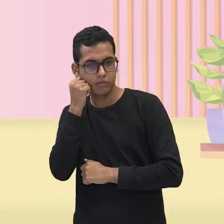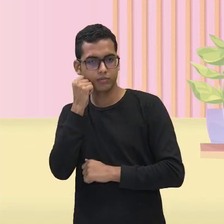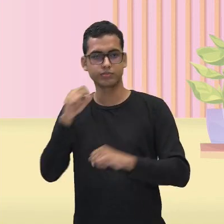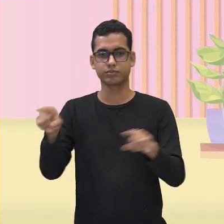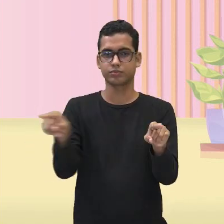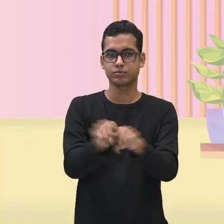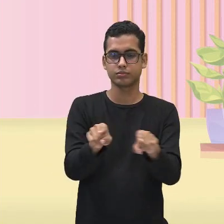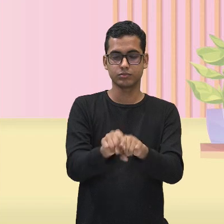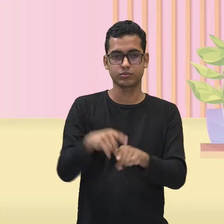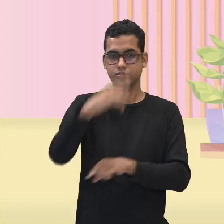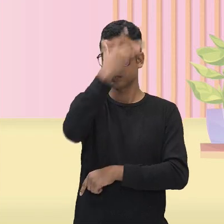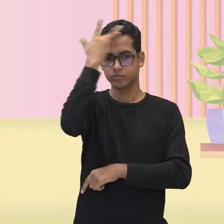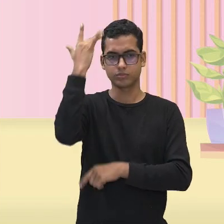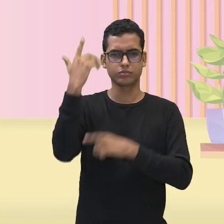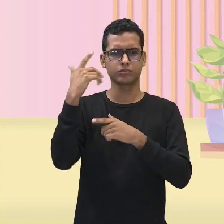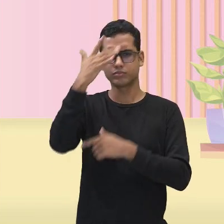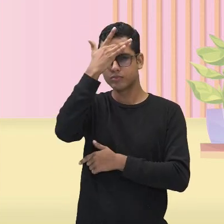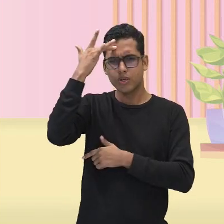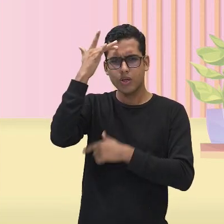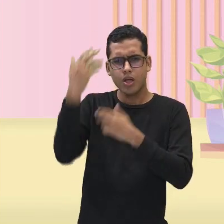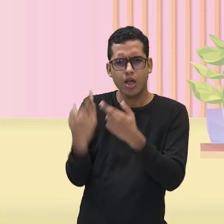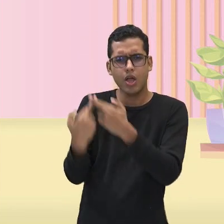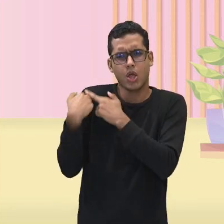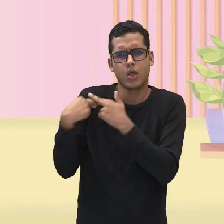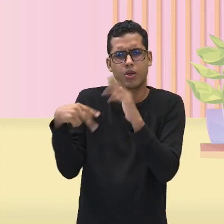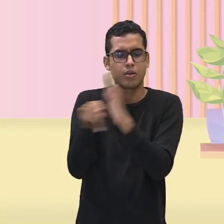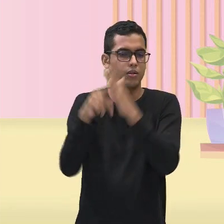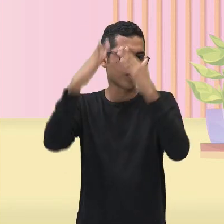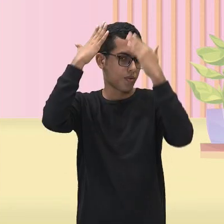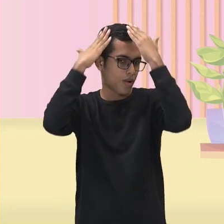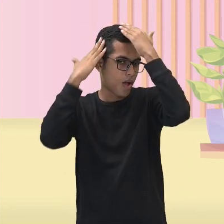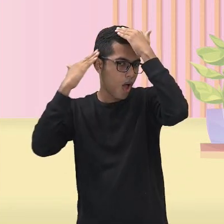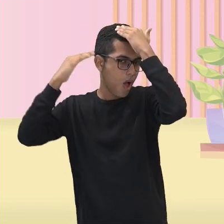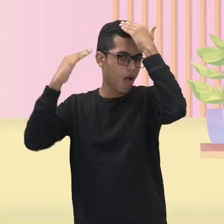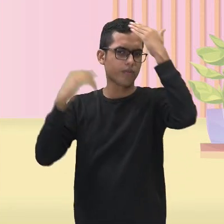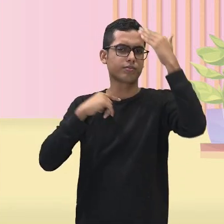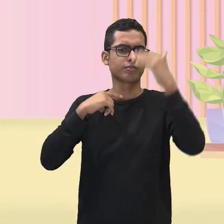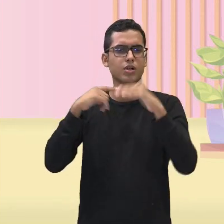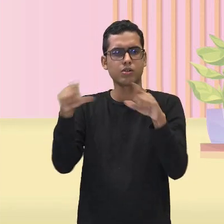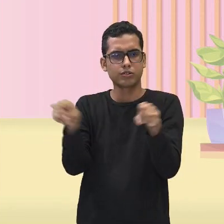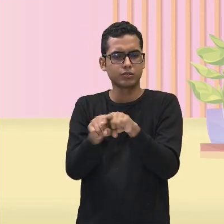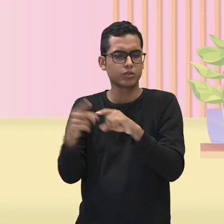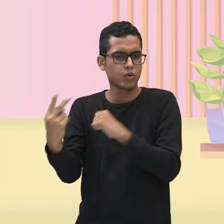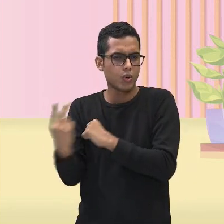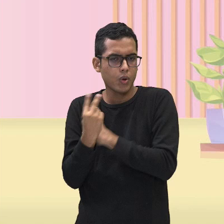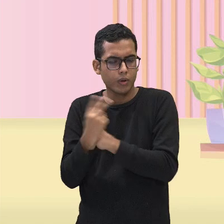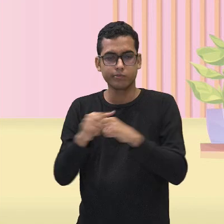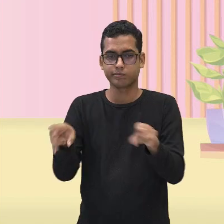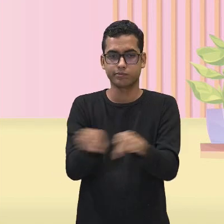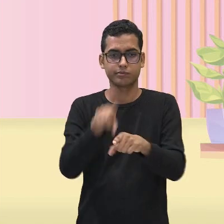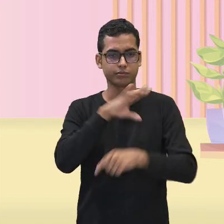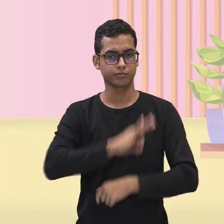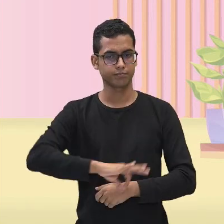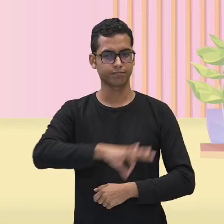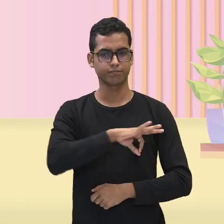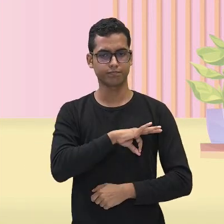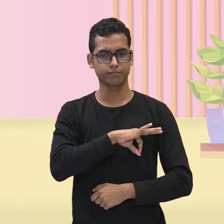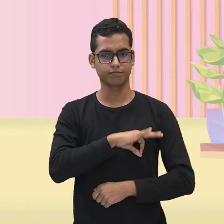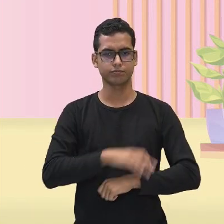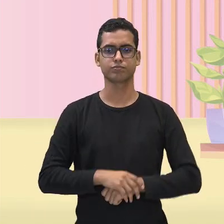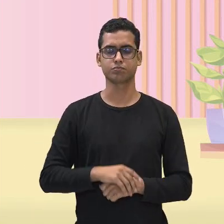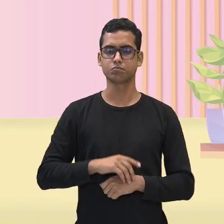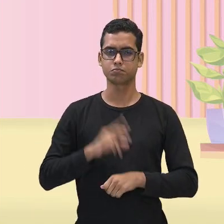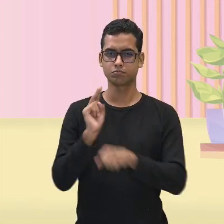peluqueiro, quem cuida dos cabelos aí no salão de beleza, né? La polícia, por exemplo, que cuida da